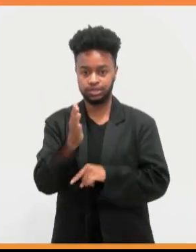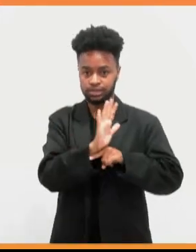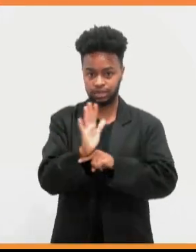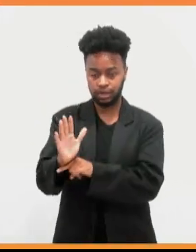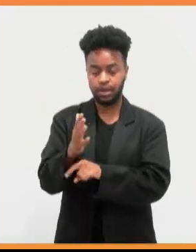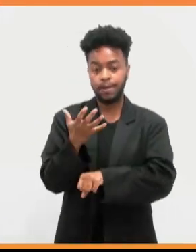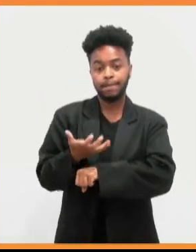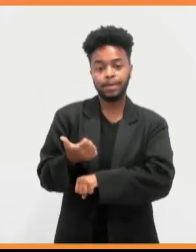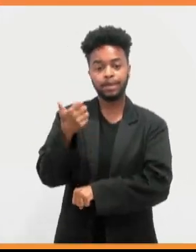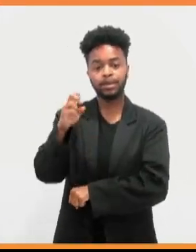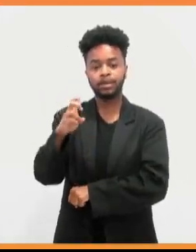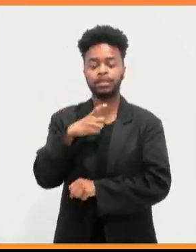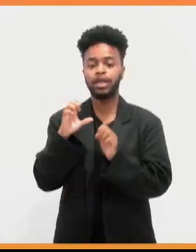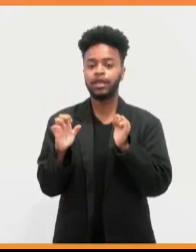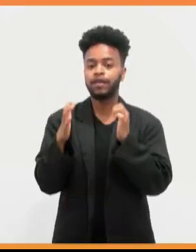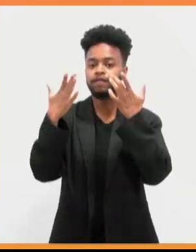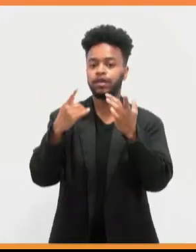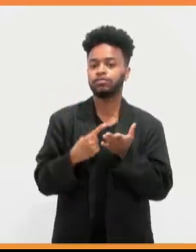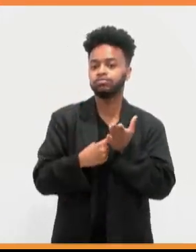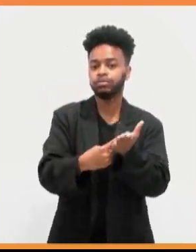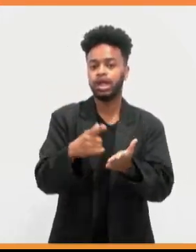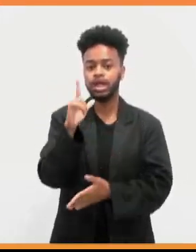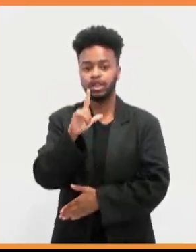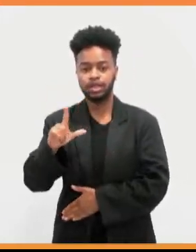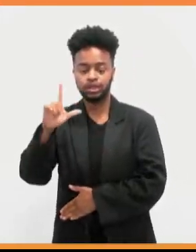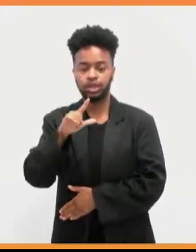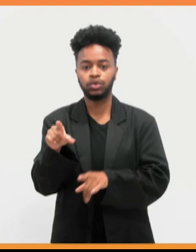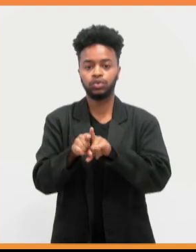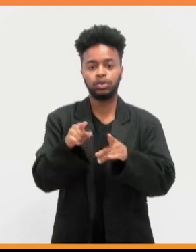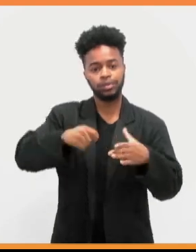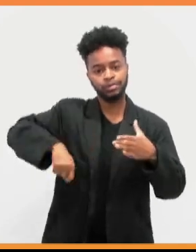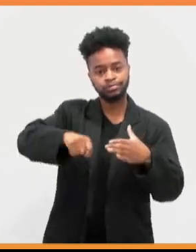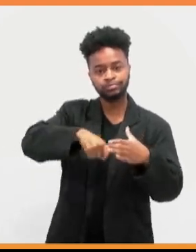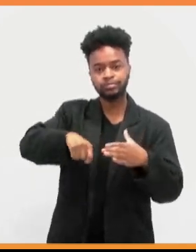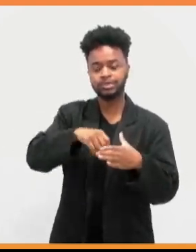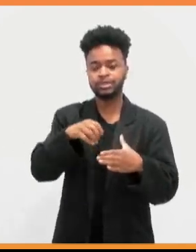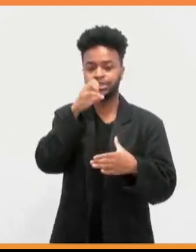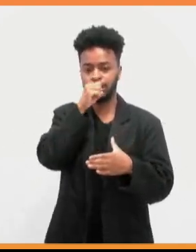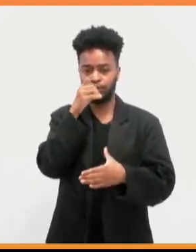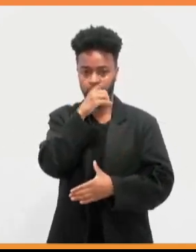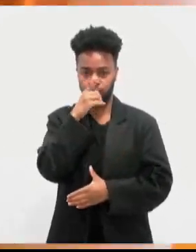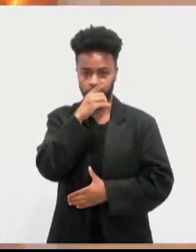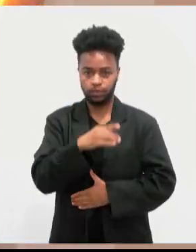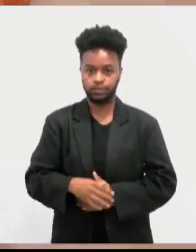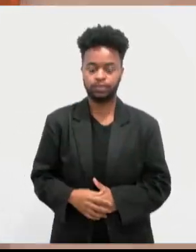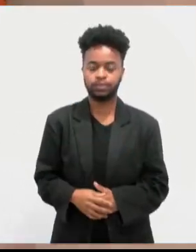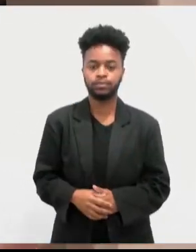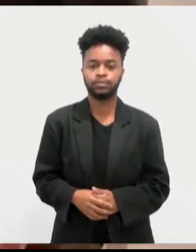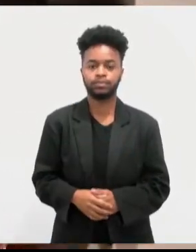Praça 15 terá evento combinando literatura e gastronomia no fim de semana.